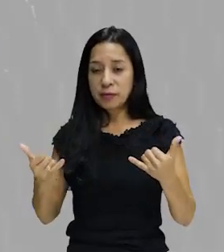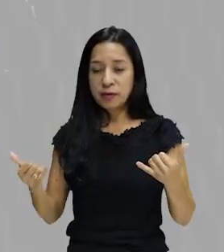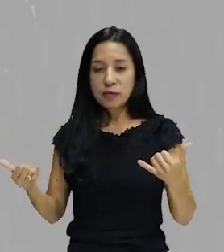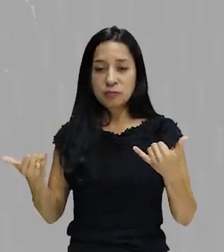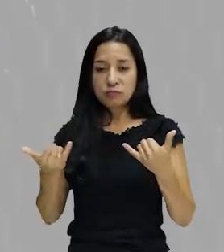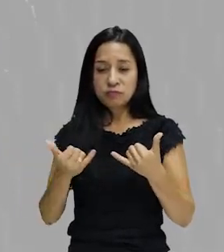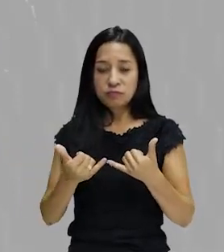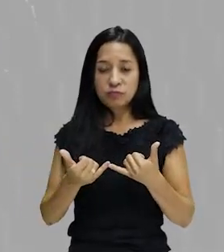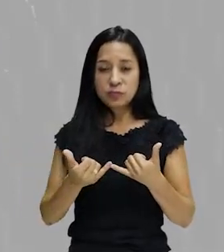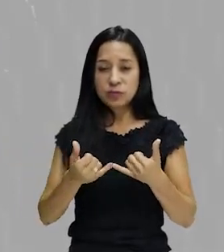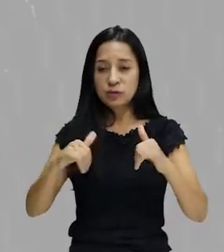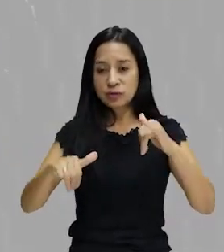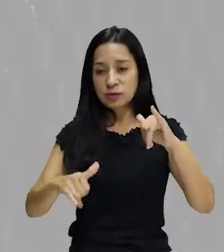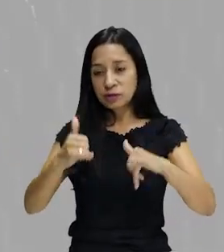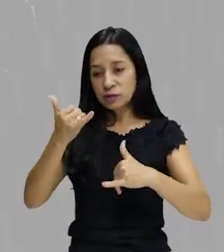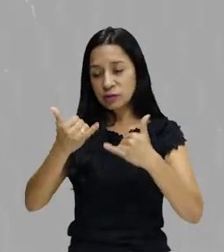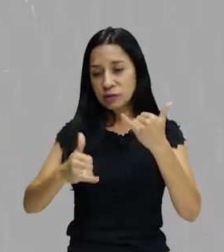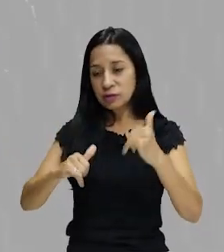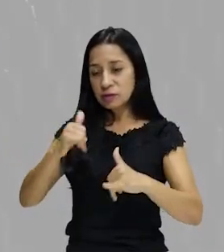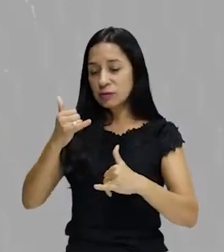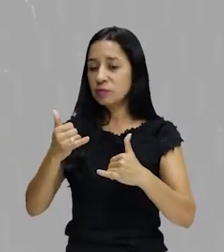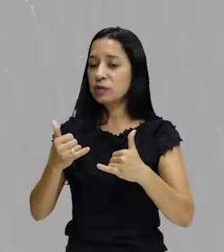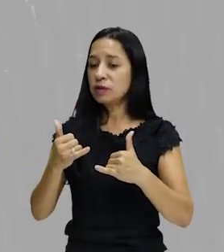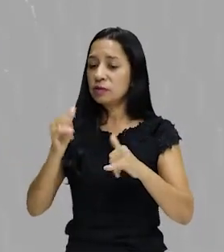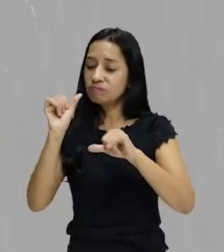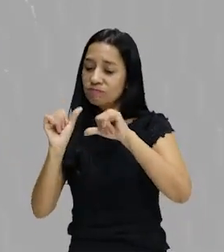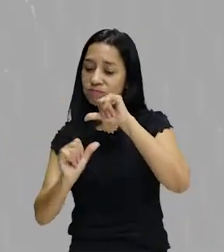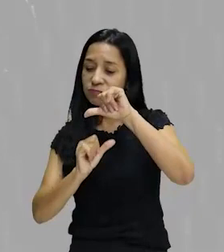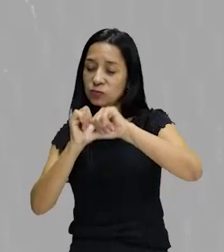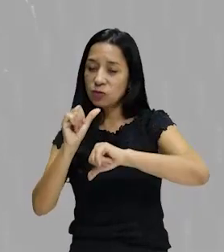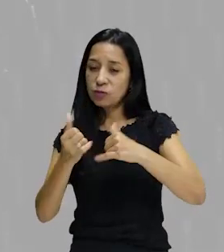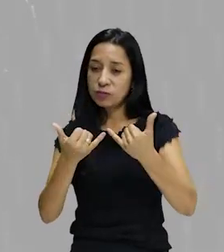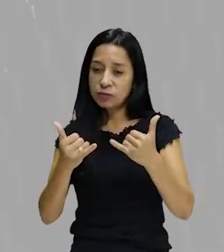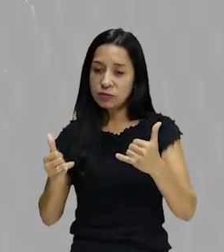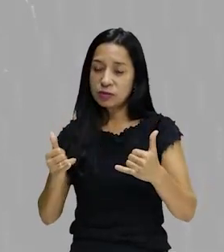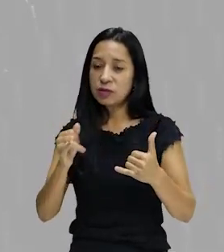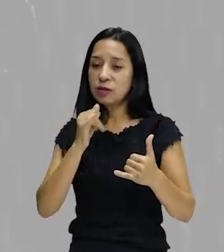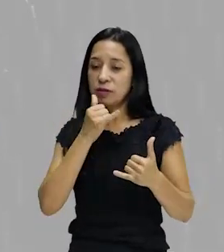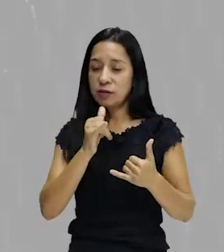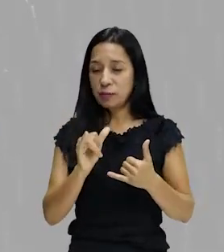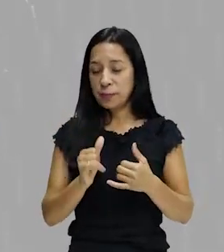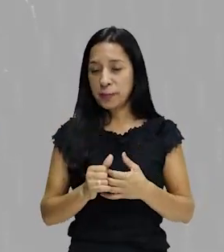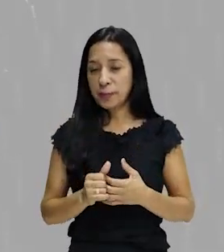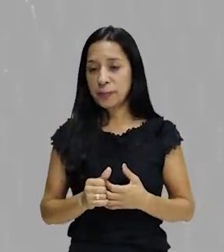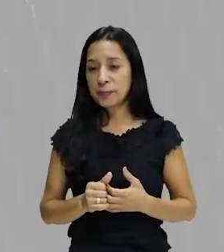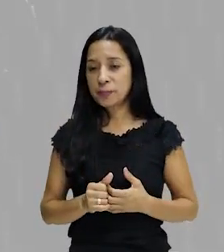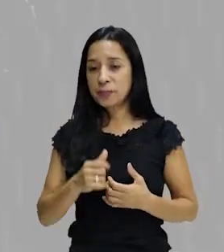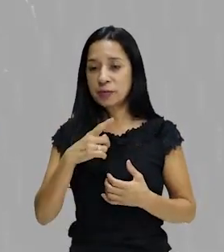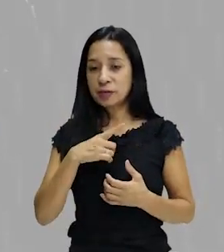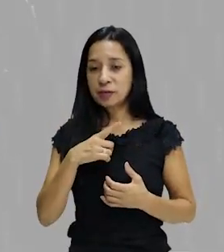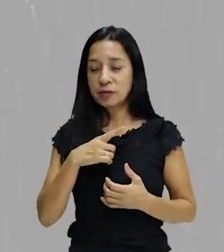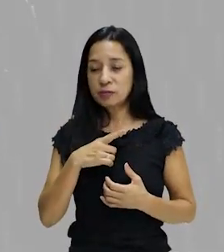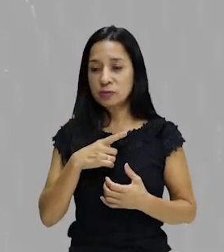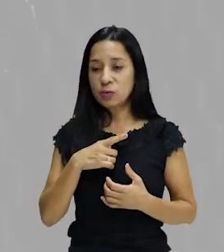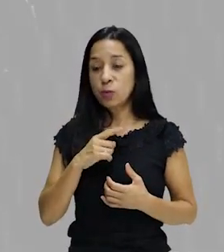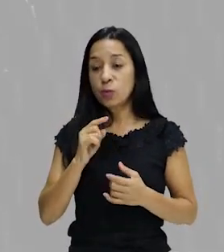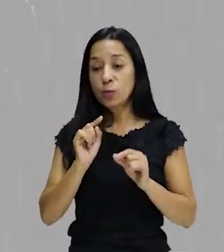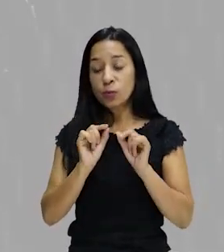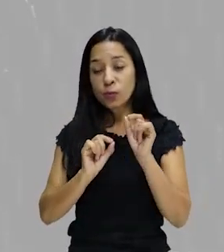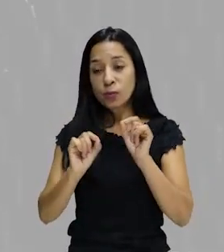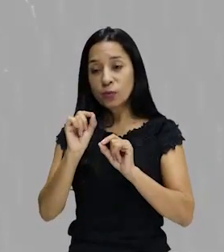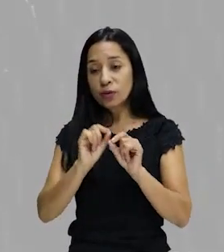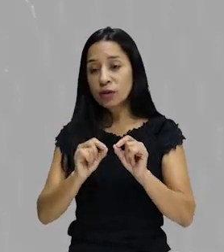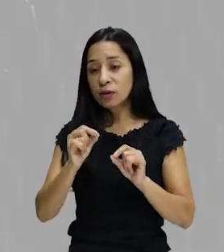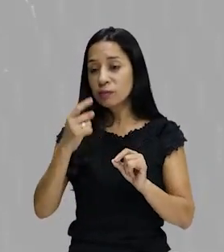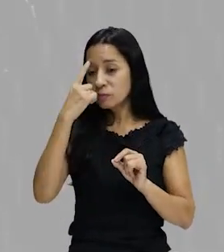naquelas substâncias, né, do cátodo e do ânodo, certo? Nós temos ali,